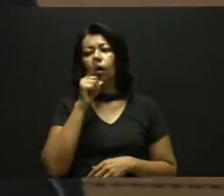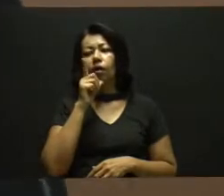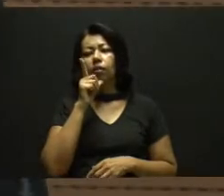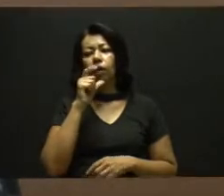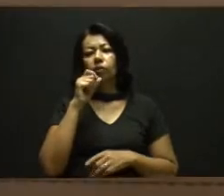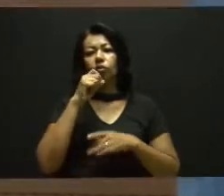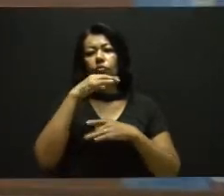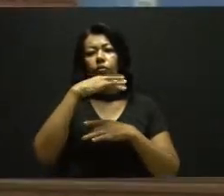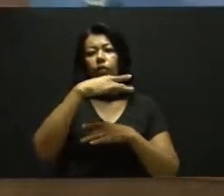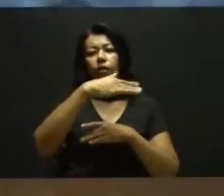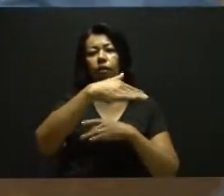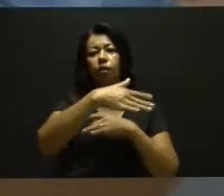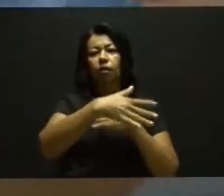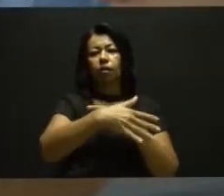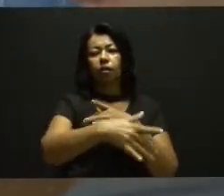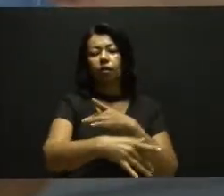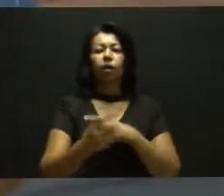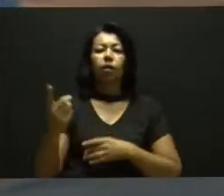elson